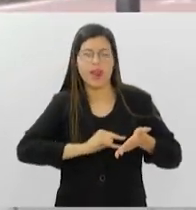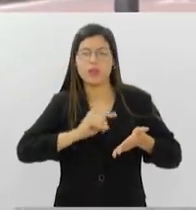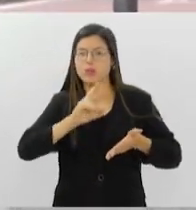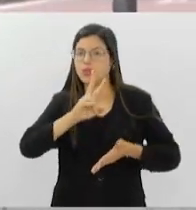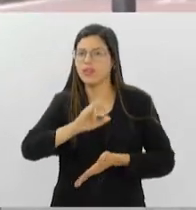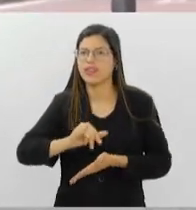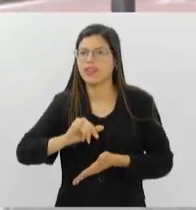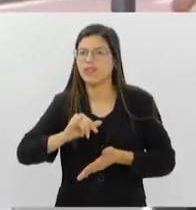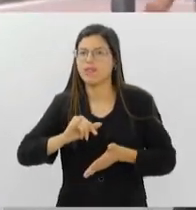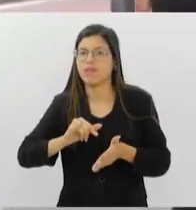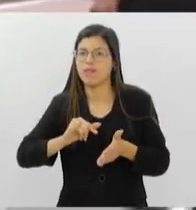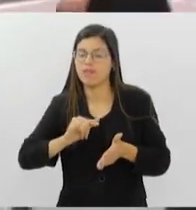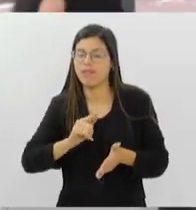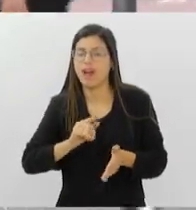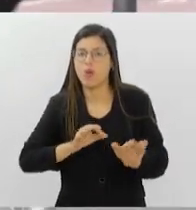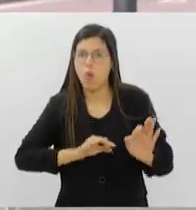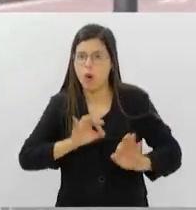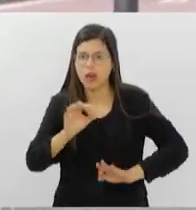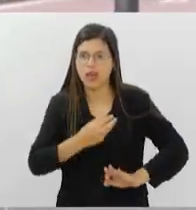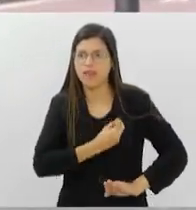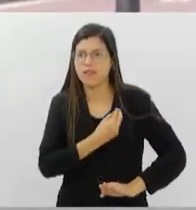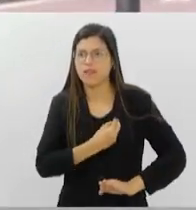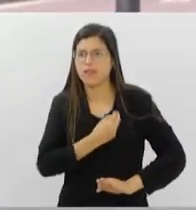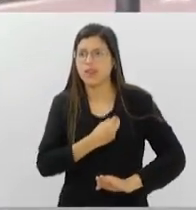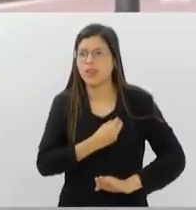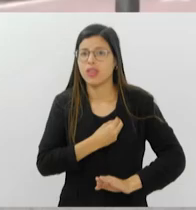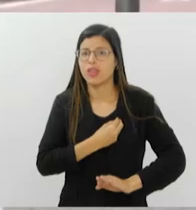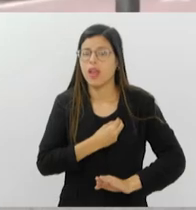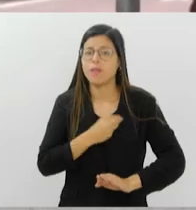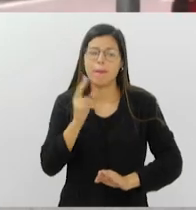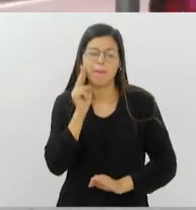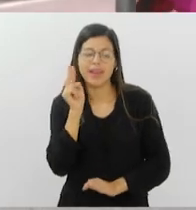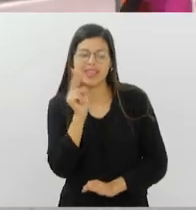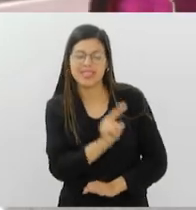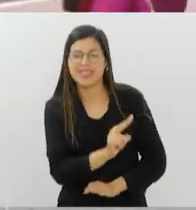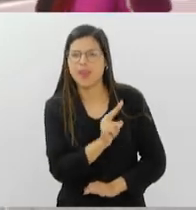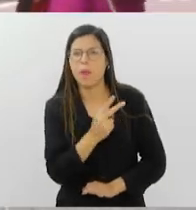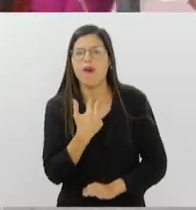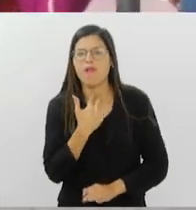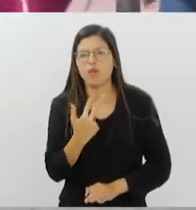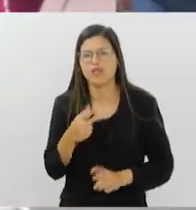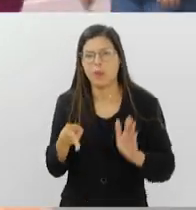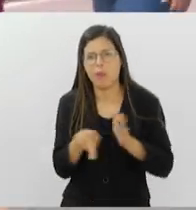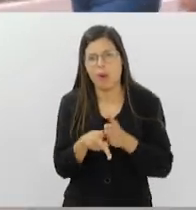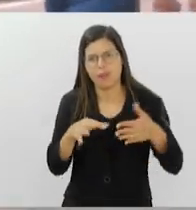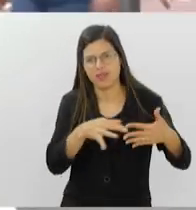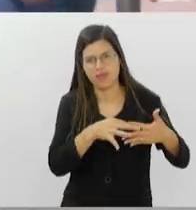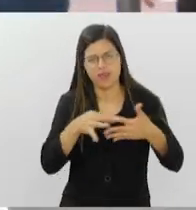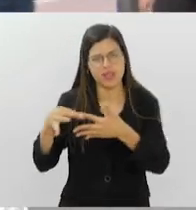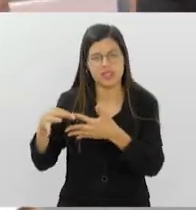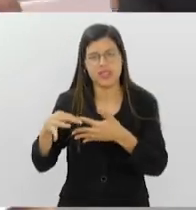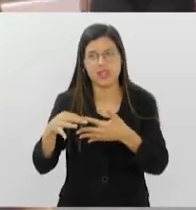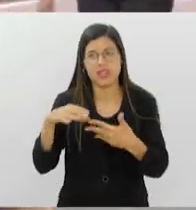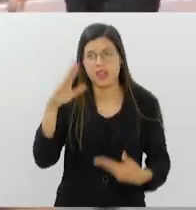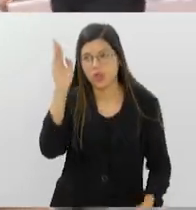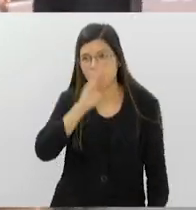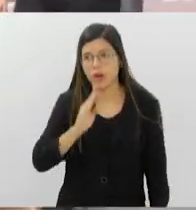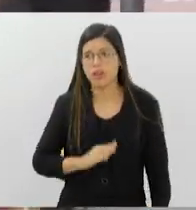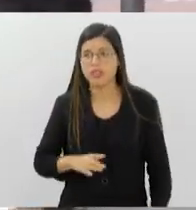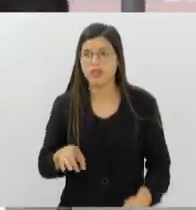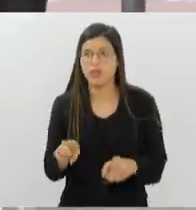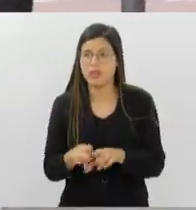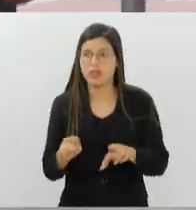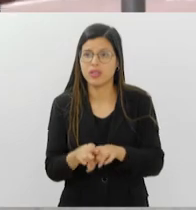gerenciar a vida Num futuro próximo da humanidade Ouçam as vozes das periferias nacionais e